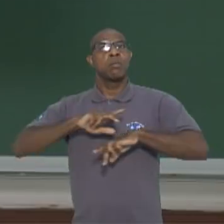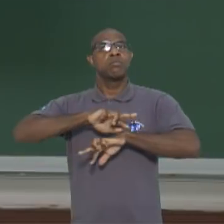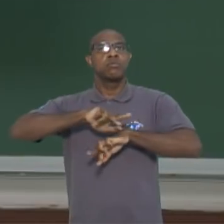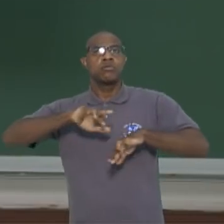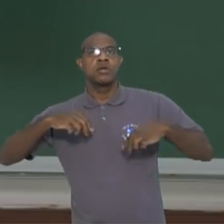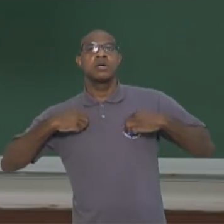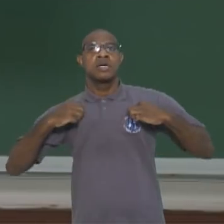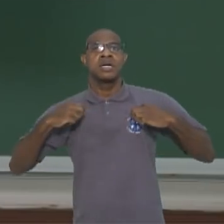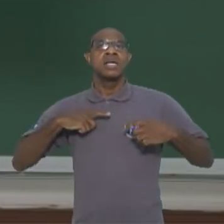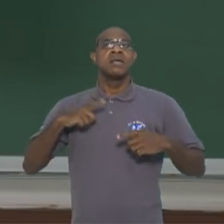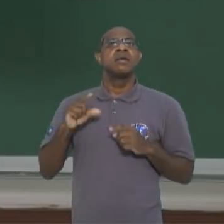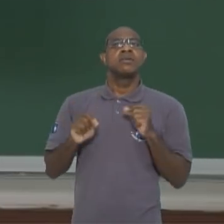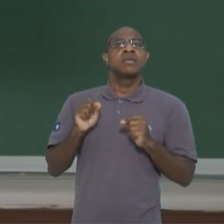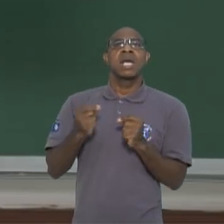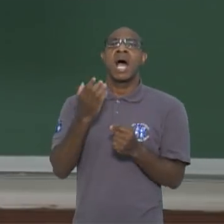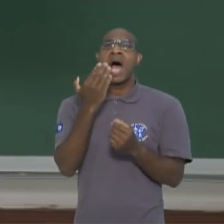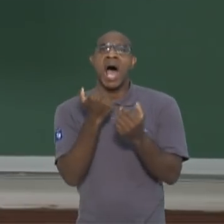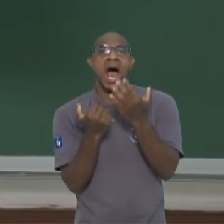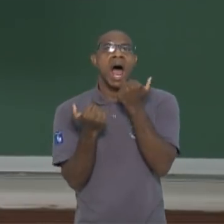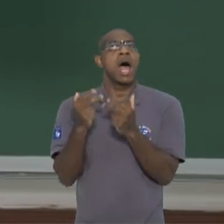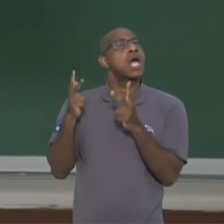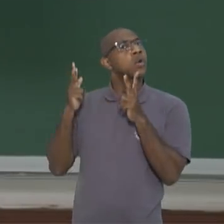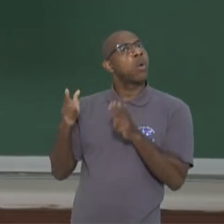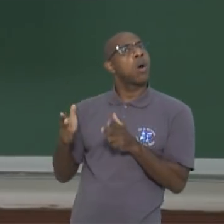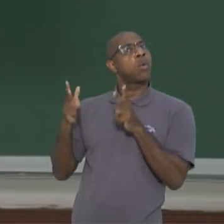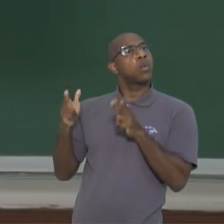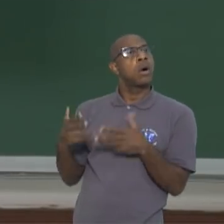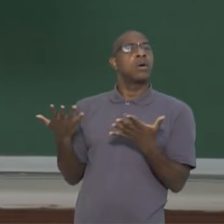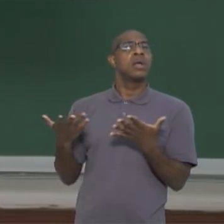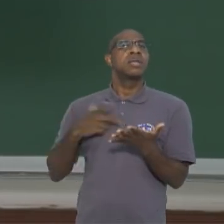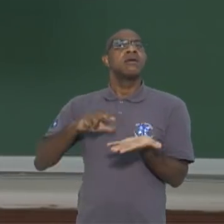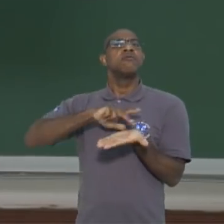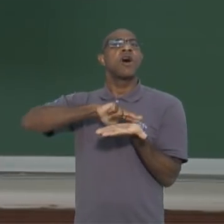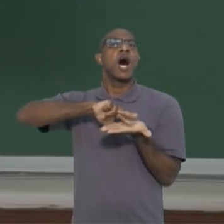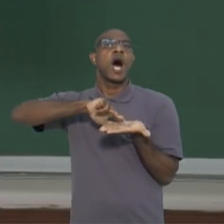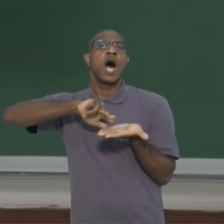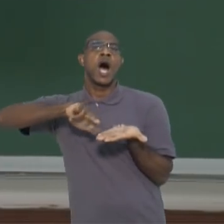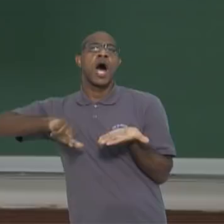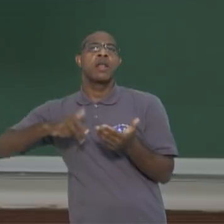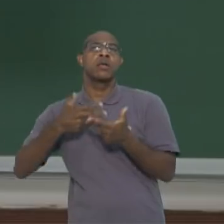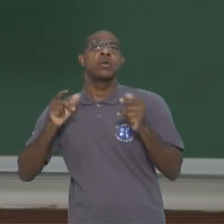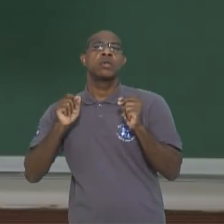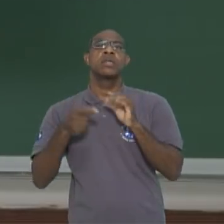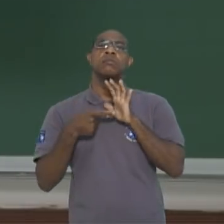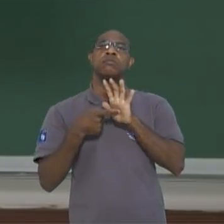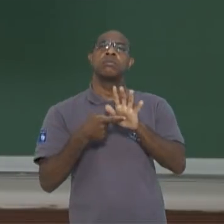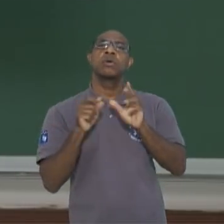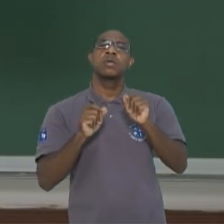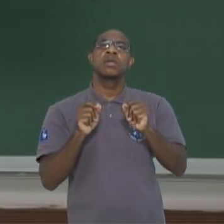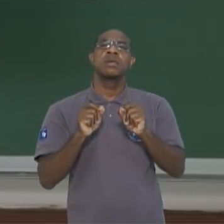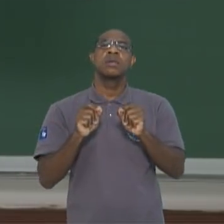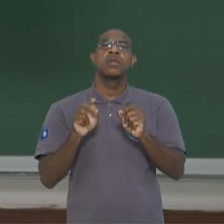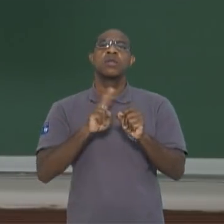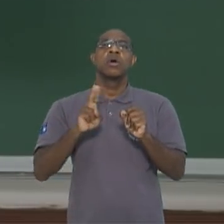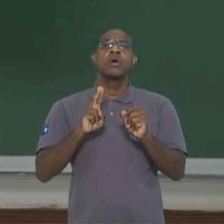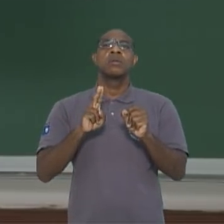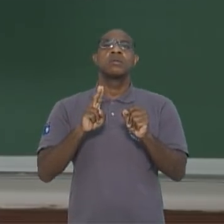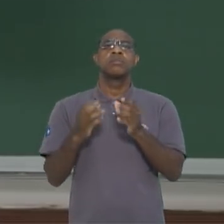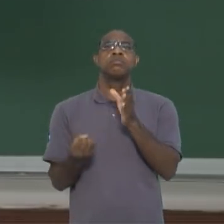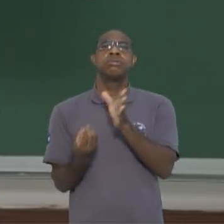eles têm uma base alimentar igual. Então tem várias coisas aí que identificam esses chamados